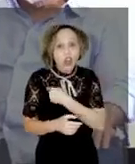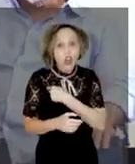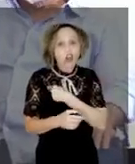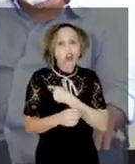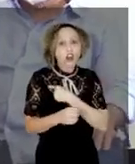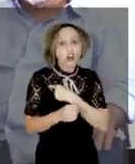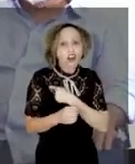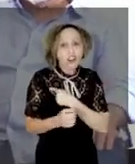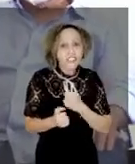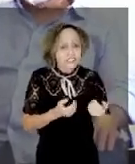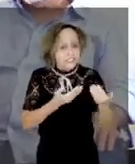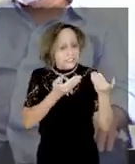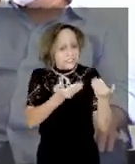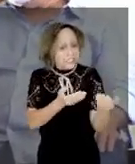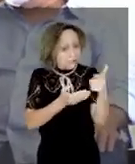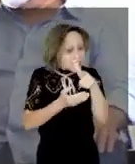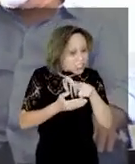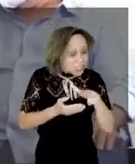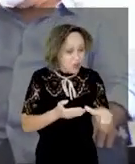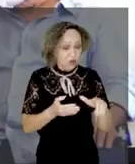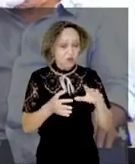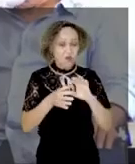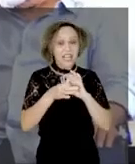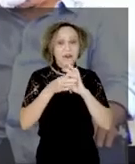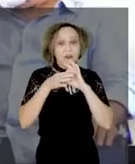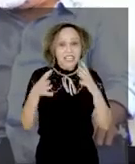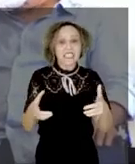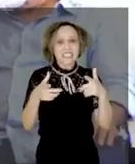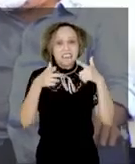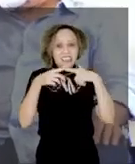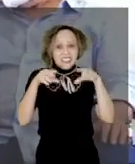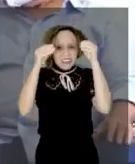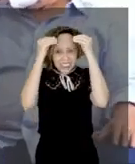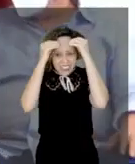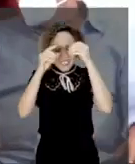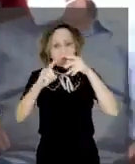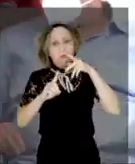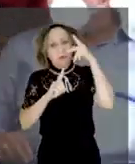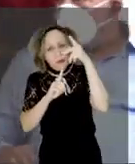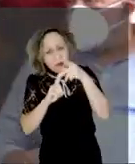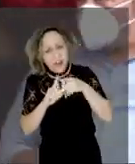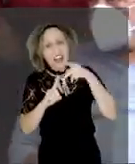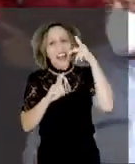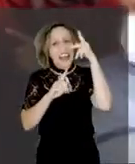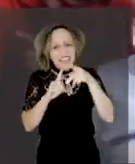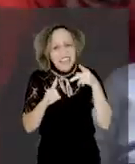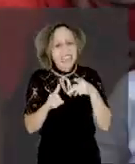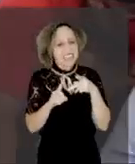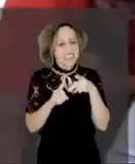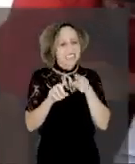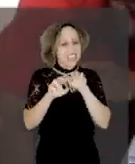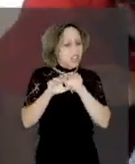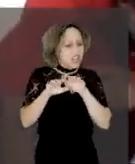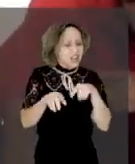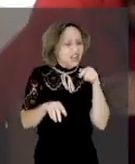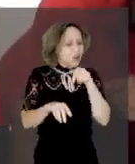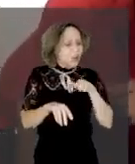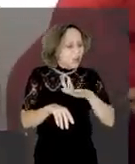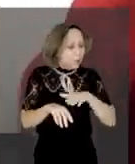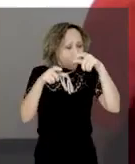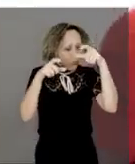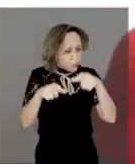LGBTQIA+, sementes de esperança, justiça, democracia, utopia, amanhã. Marighella vive!